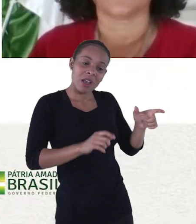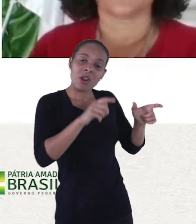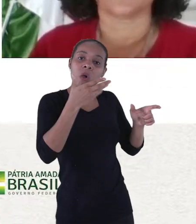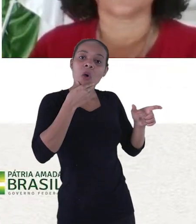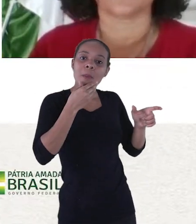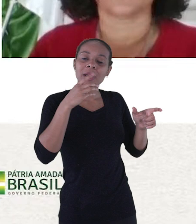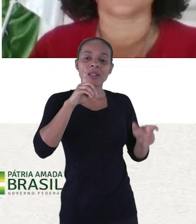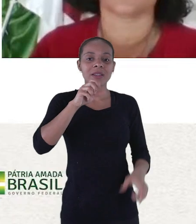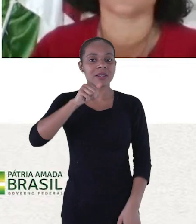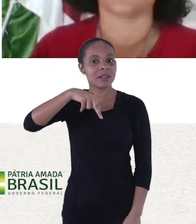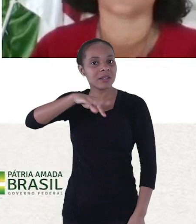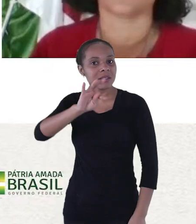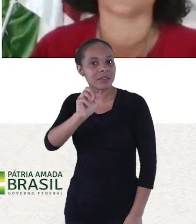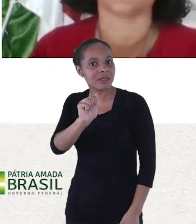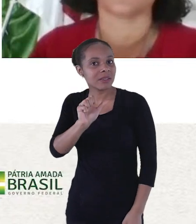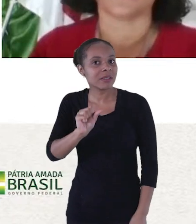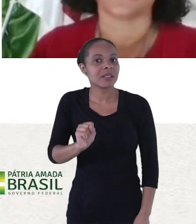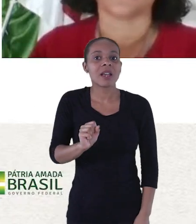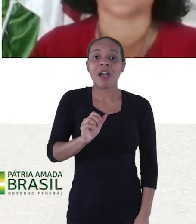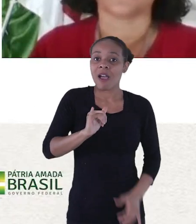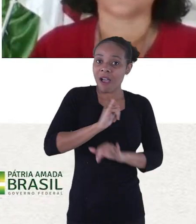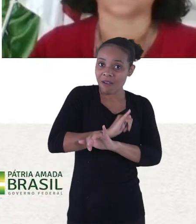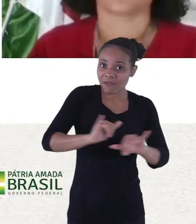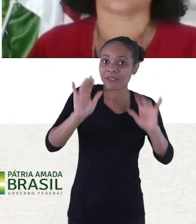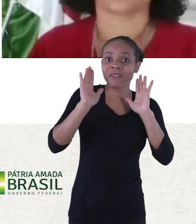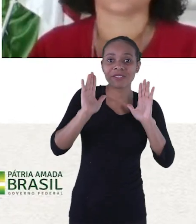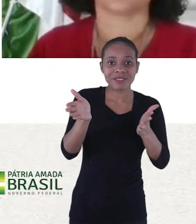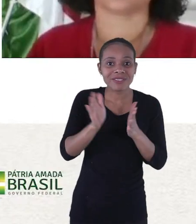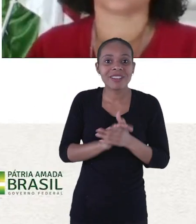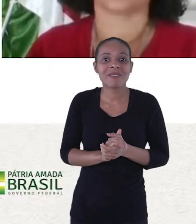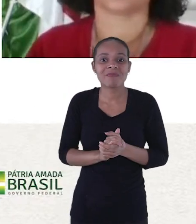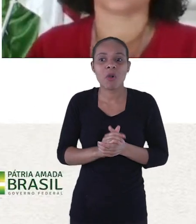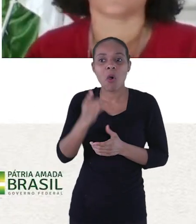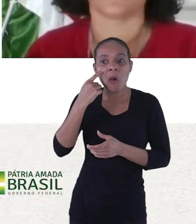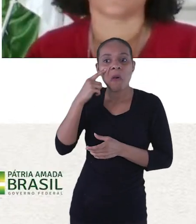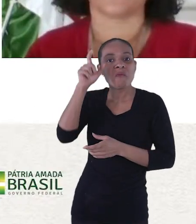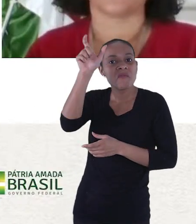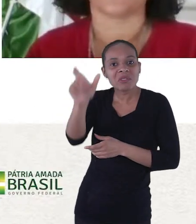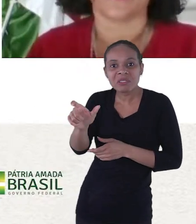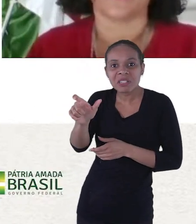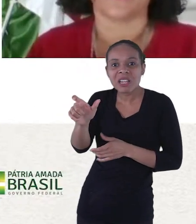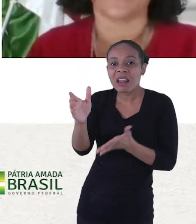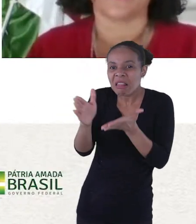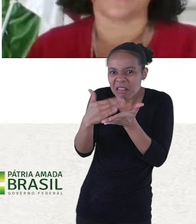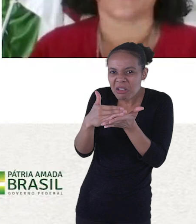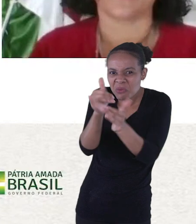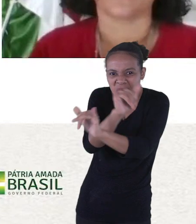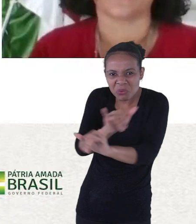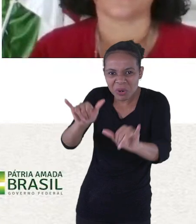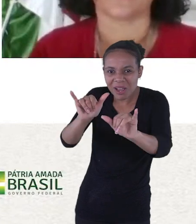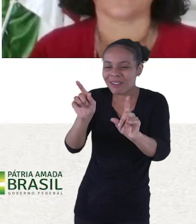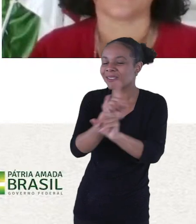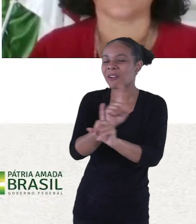1960, você não está fazendo um lançamento do livro, você está fazendo a revolução. E é